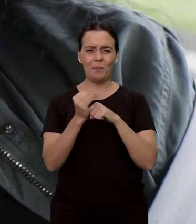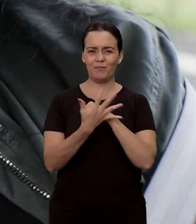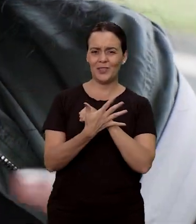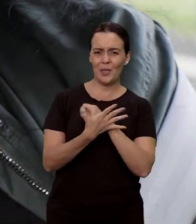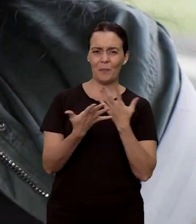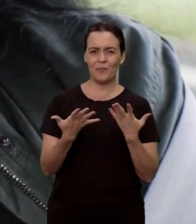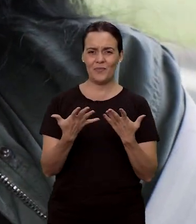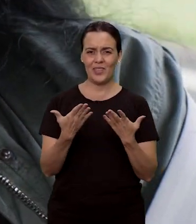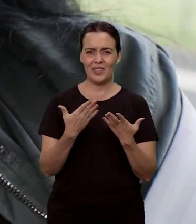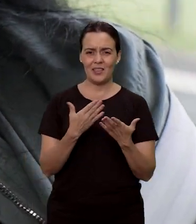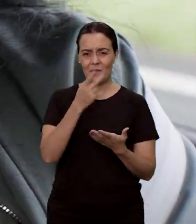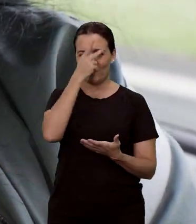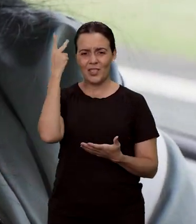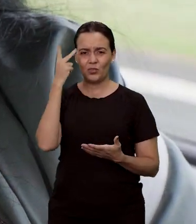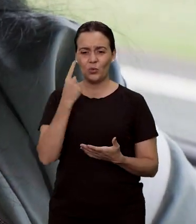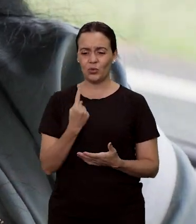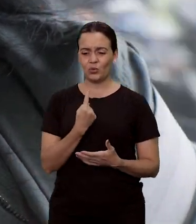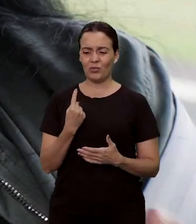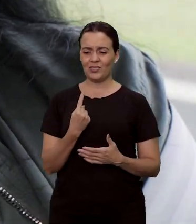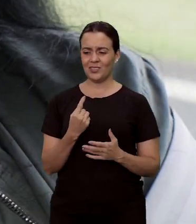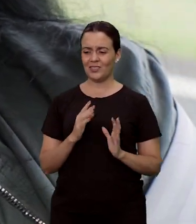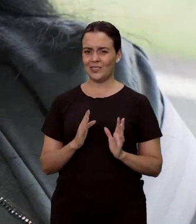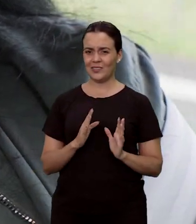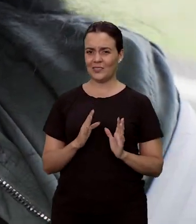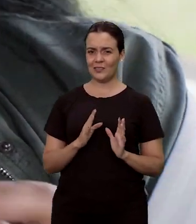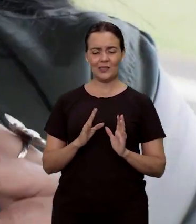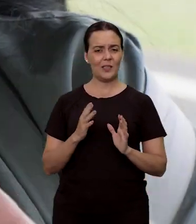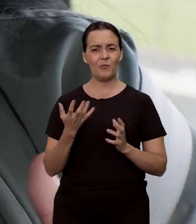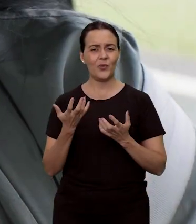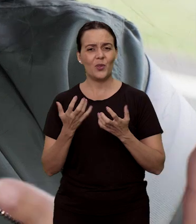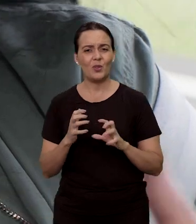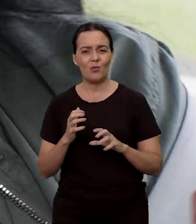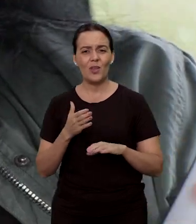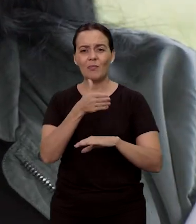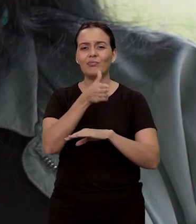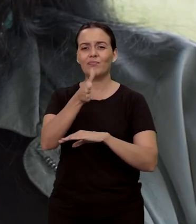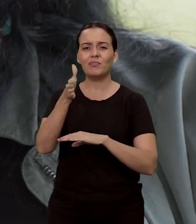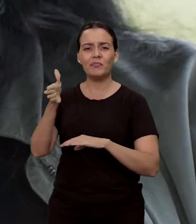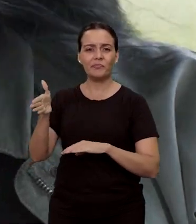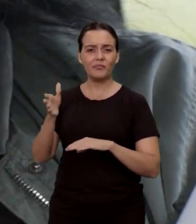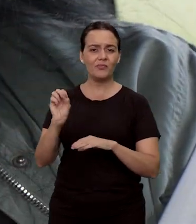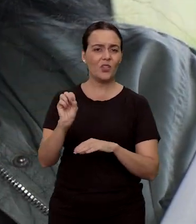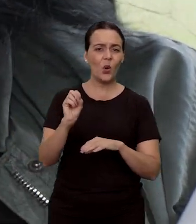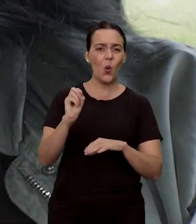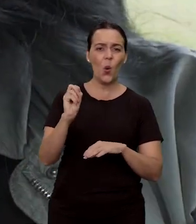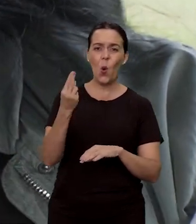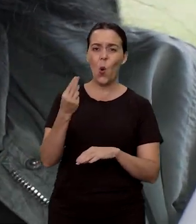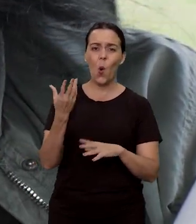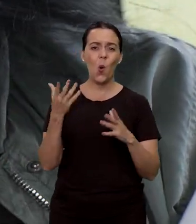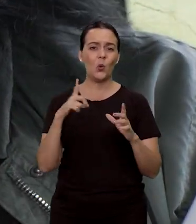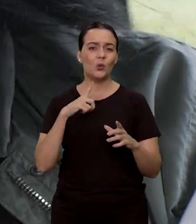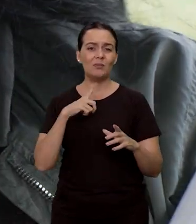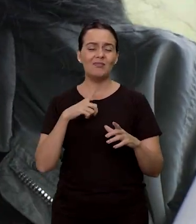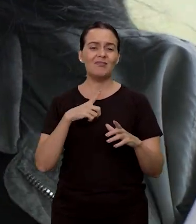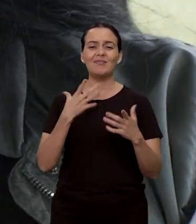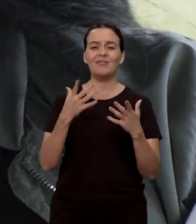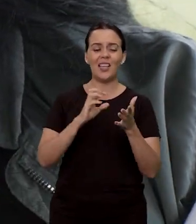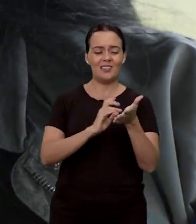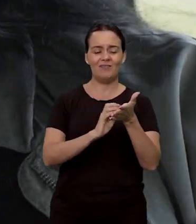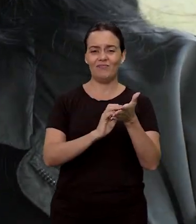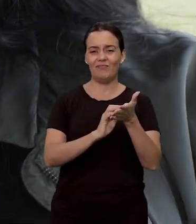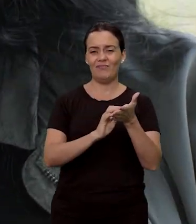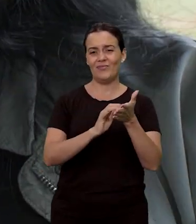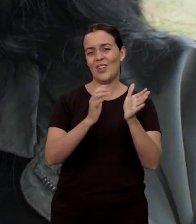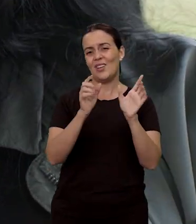deixou as pessoas mais isoladas, se essa coisa de um ativismo virtual, que você acaba não tendo contato, acaba não fazendo